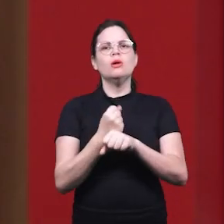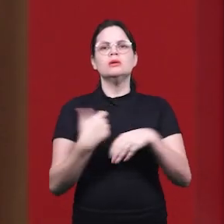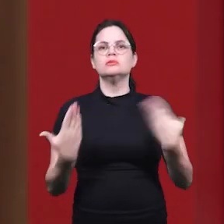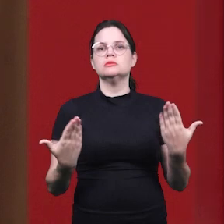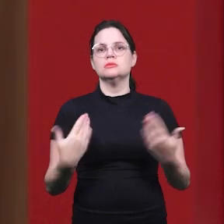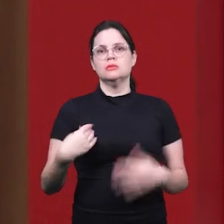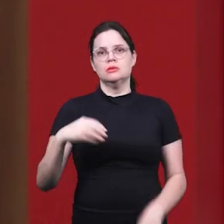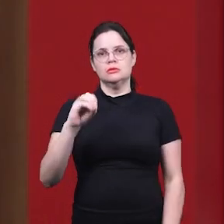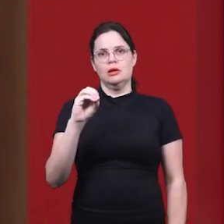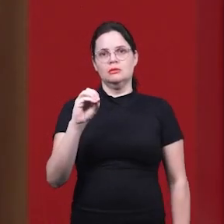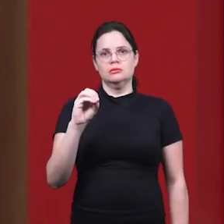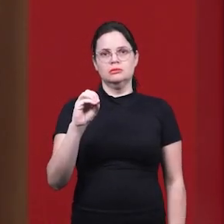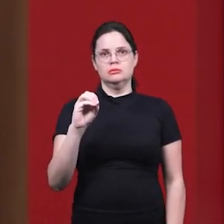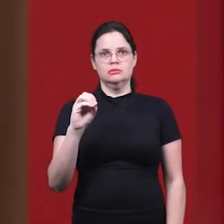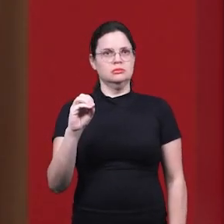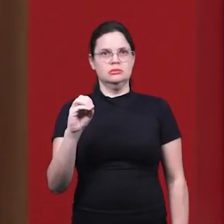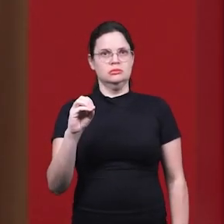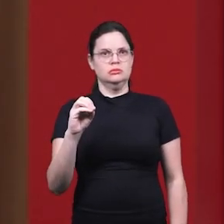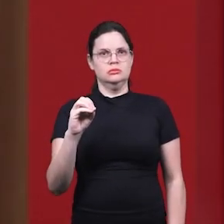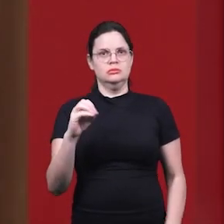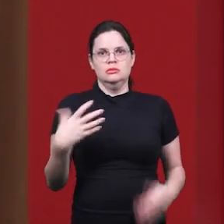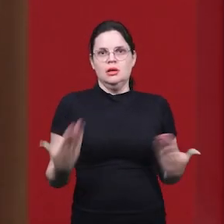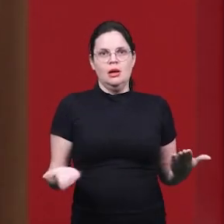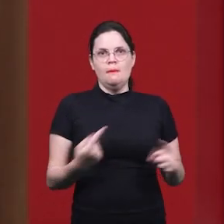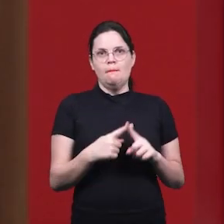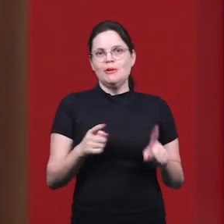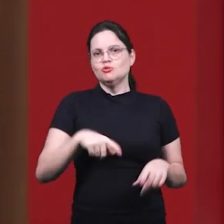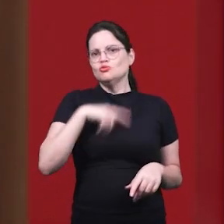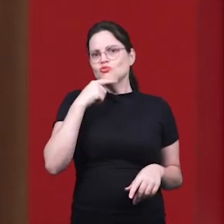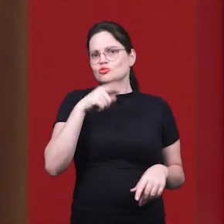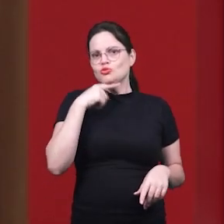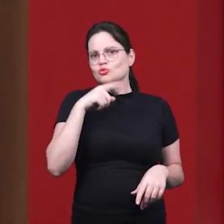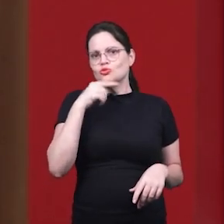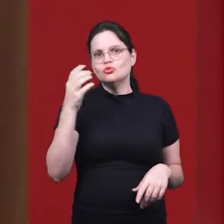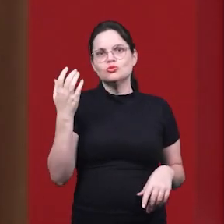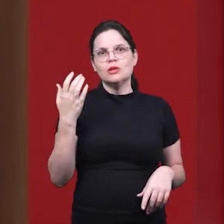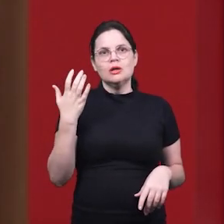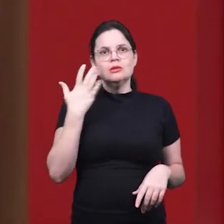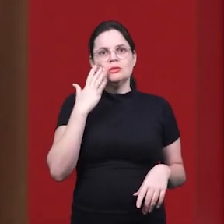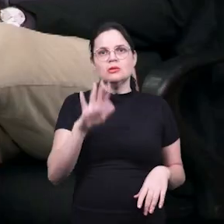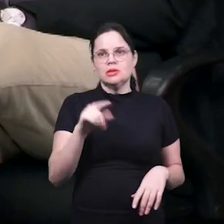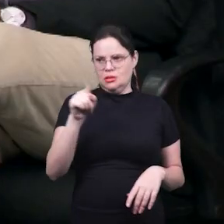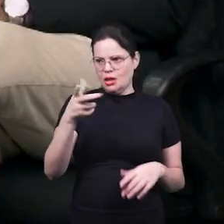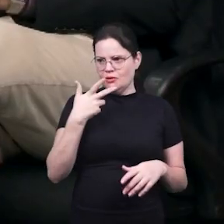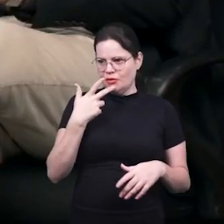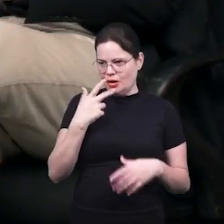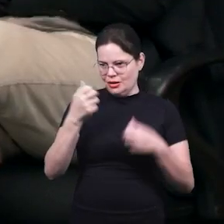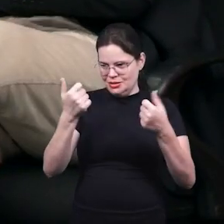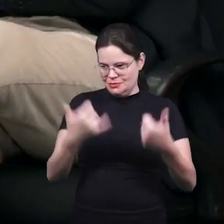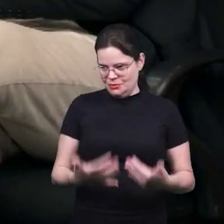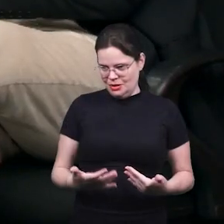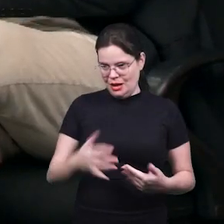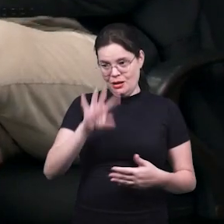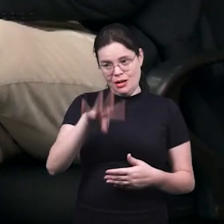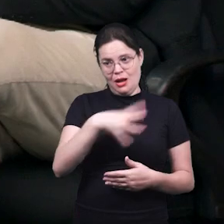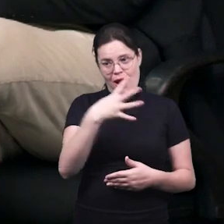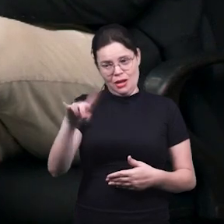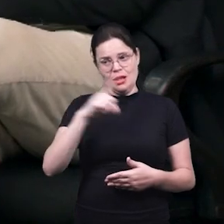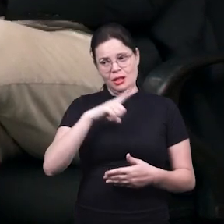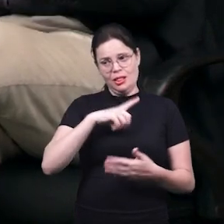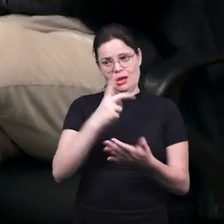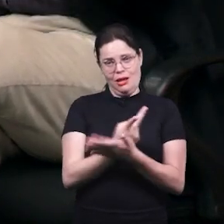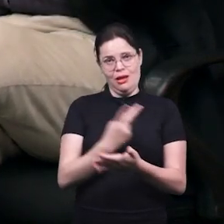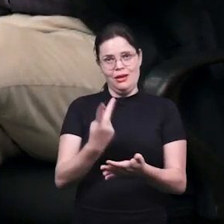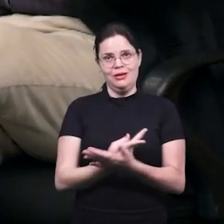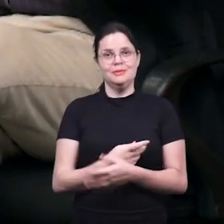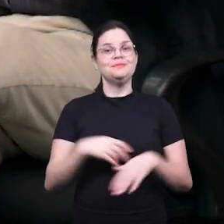ano 0, mas Jesus não nasceu no ano 0 devido a erros de calendário. Quer falar, pastor Vinícius? Vamos lembrar aqui, não é?